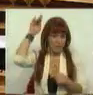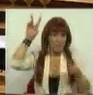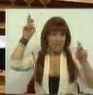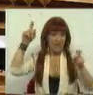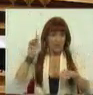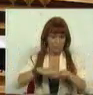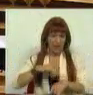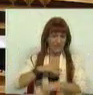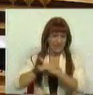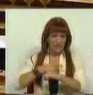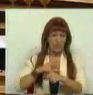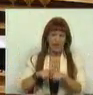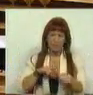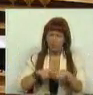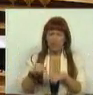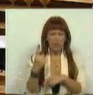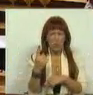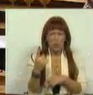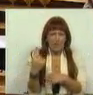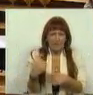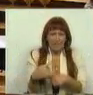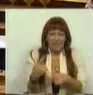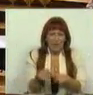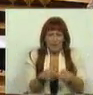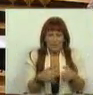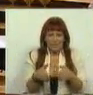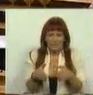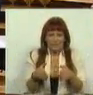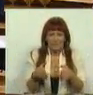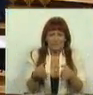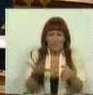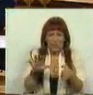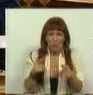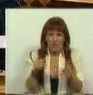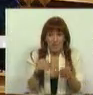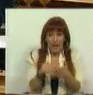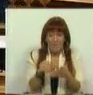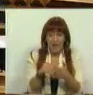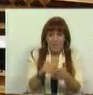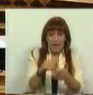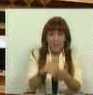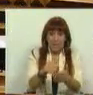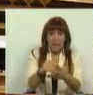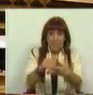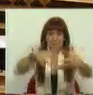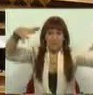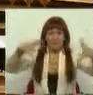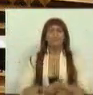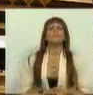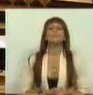seus gestos uma política que tem conduzido o país ao empobrecimento. E eu